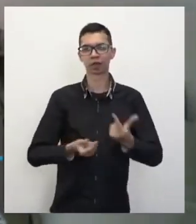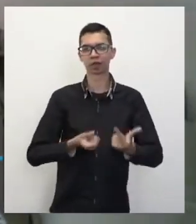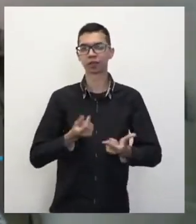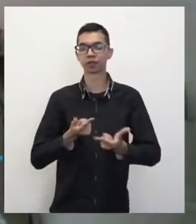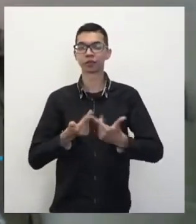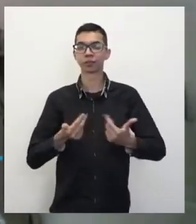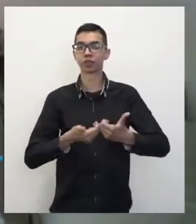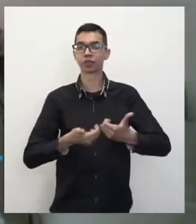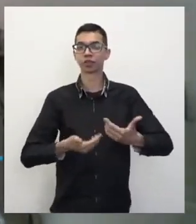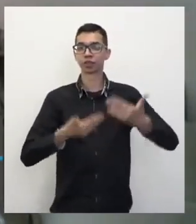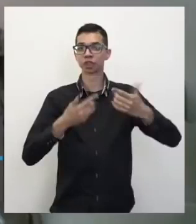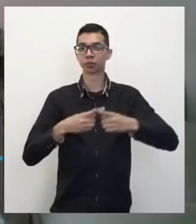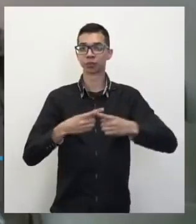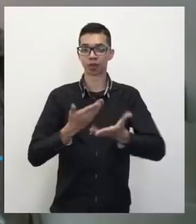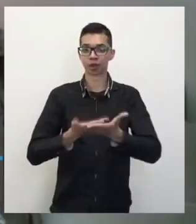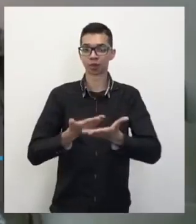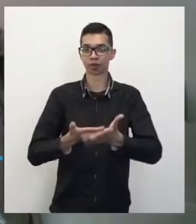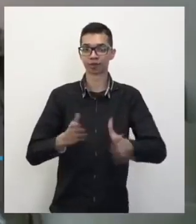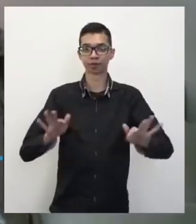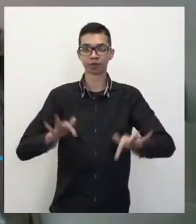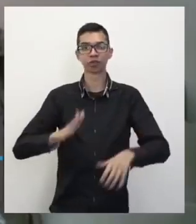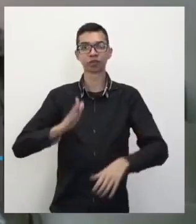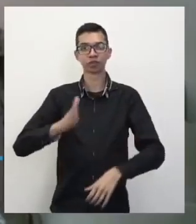agora? Porque já está acabando a aula?